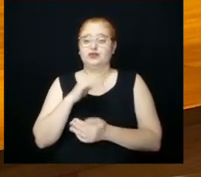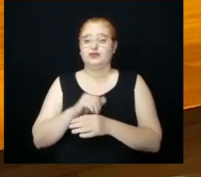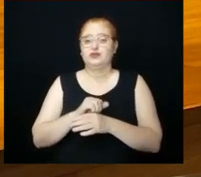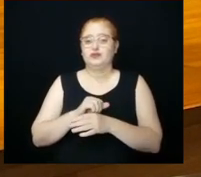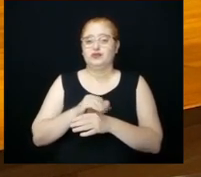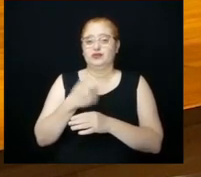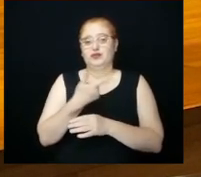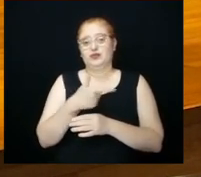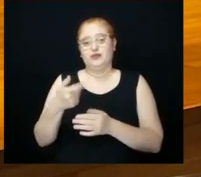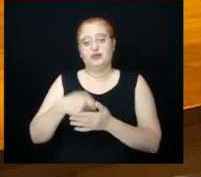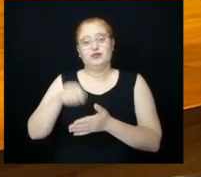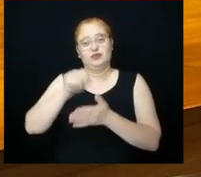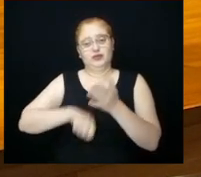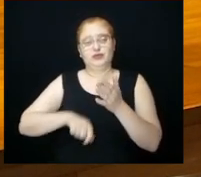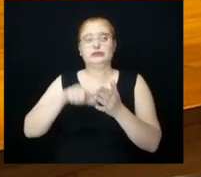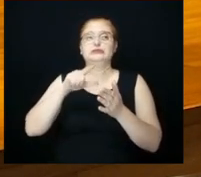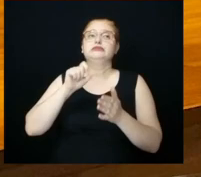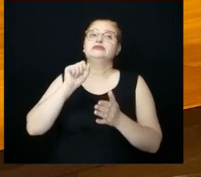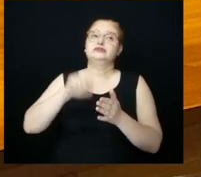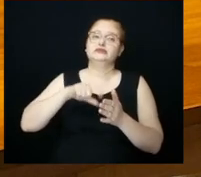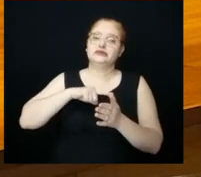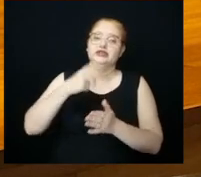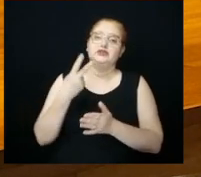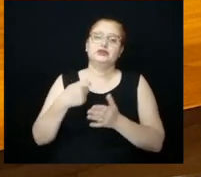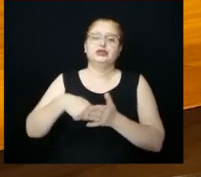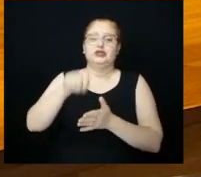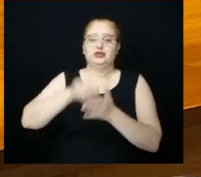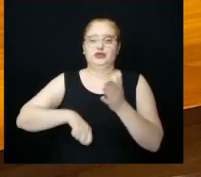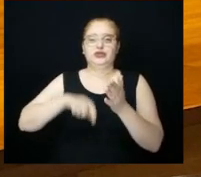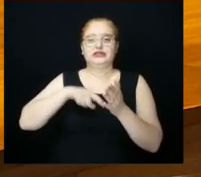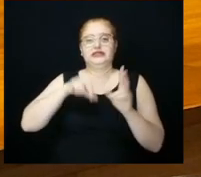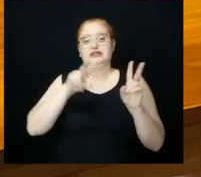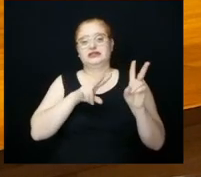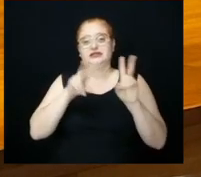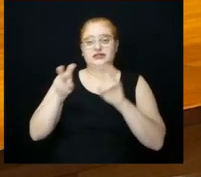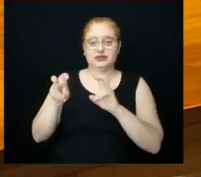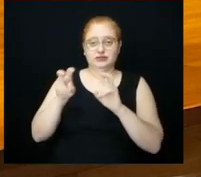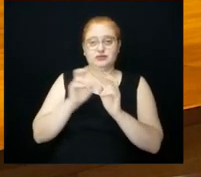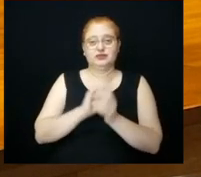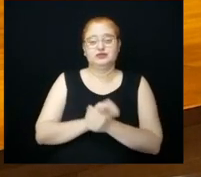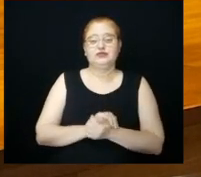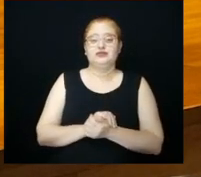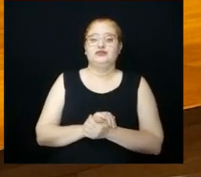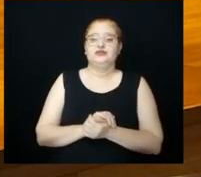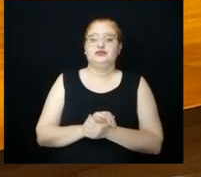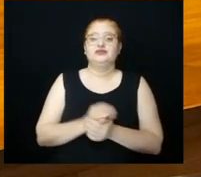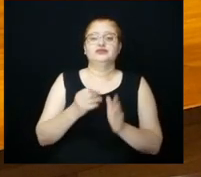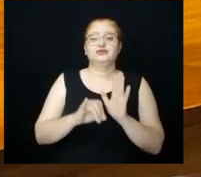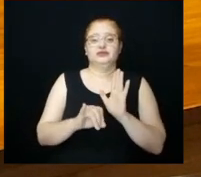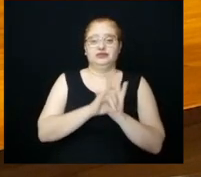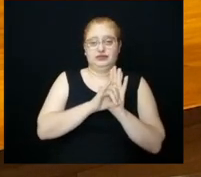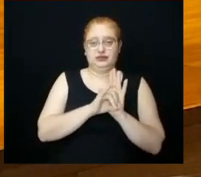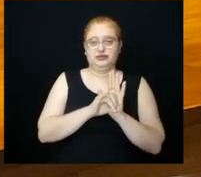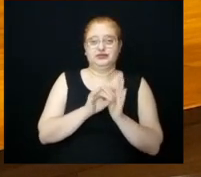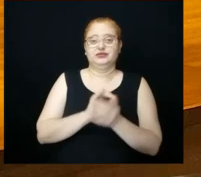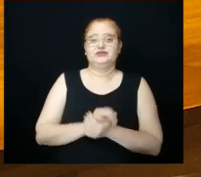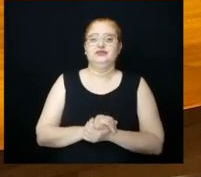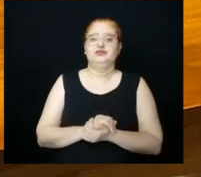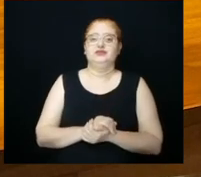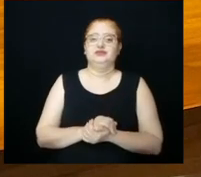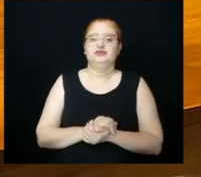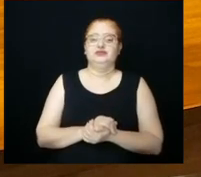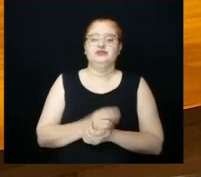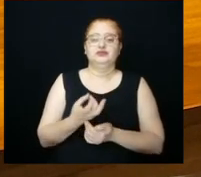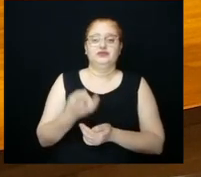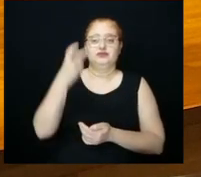Dá para fazer um paralelo, sem dúvida, até porque as duas vão trazer essas questões de identidade, né, e